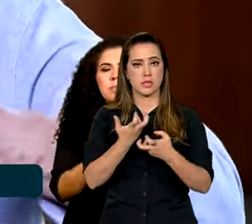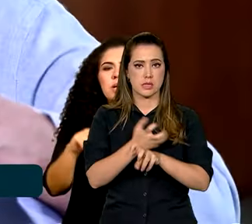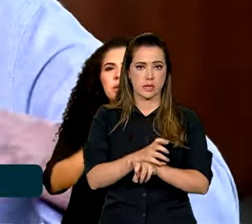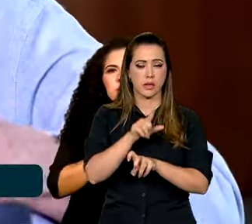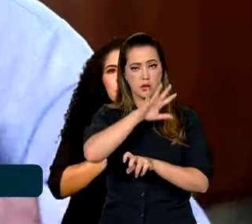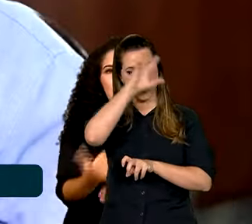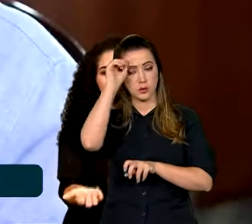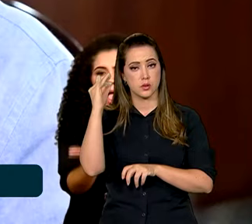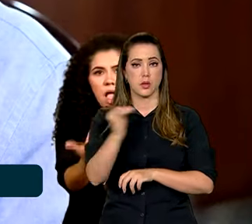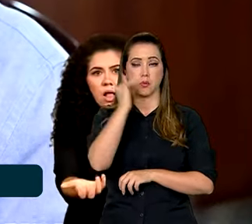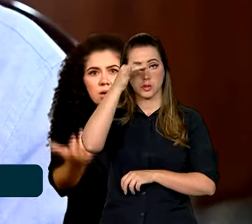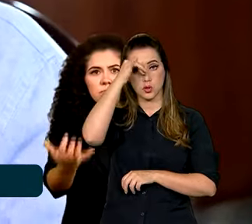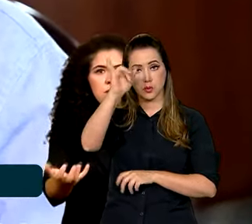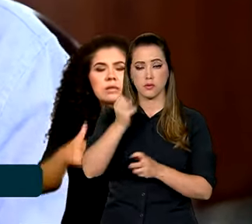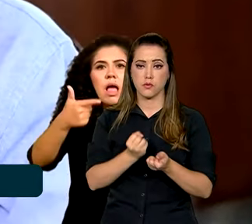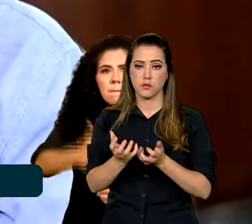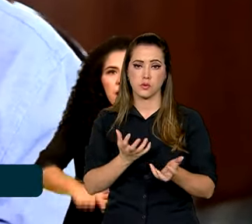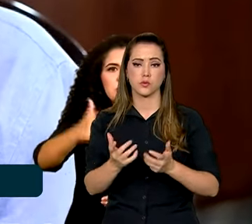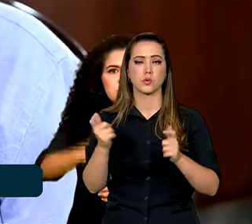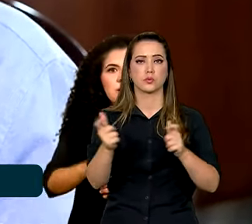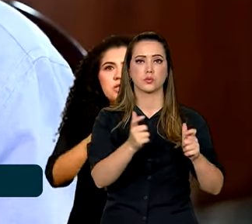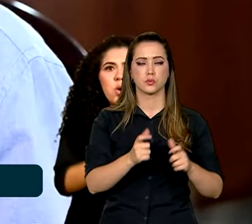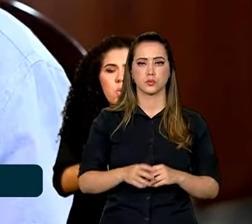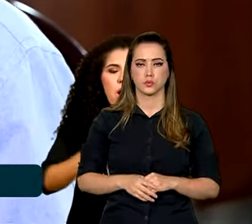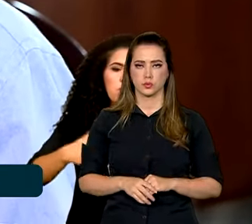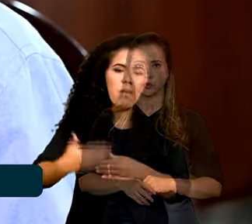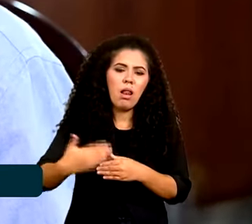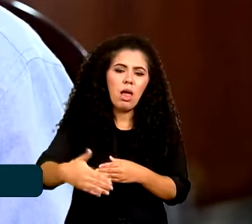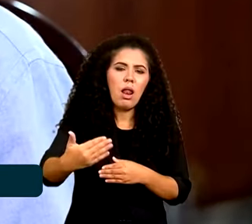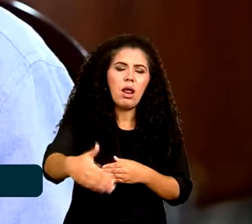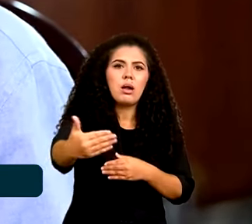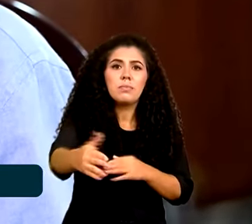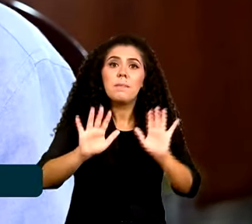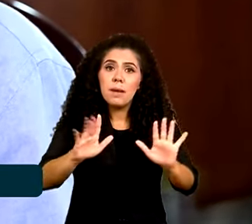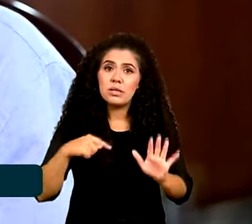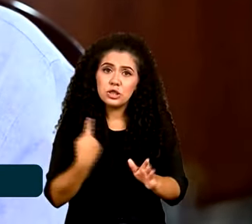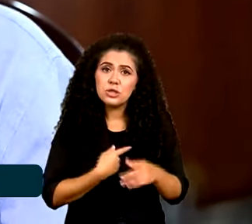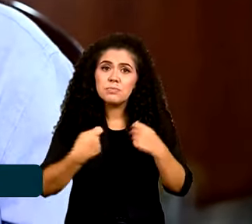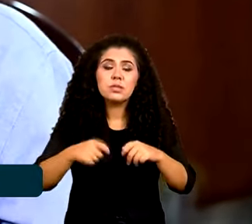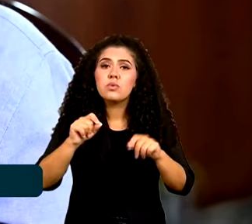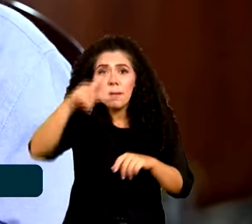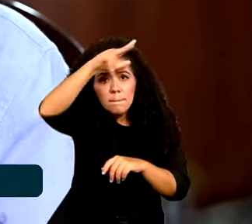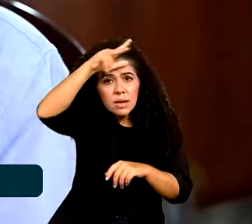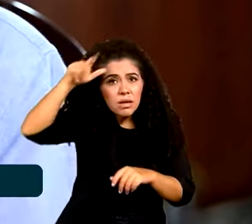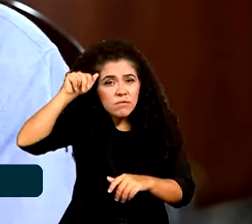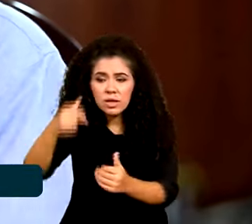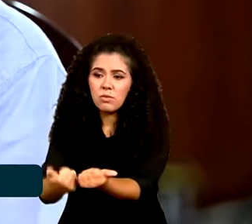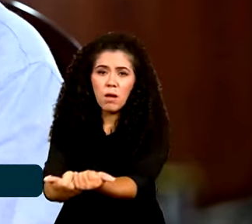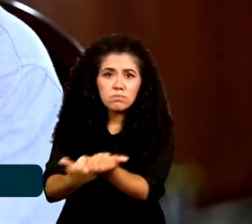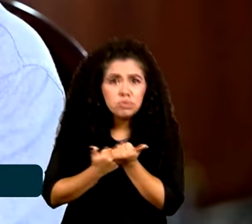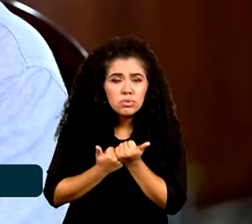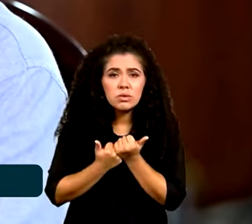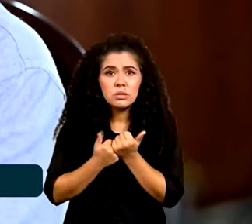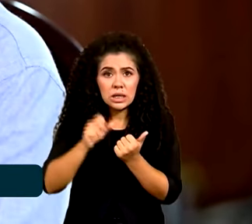e a importância do combate às queimadas na região então nós precisamos do apoio dos prefeitos se os prefeitos não estiverem junto conosco que